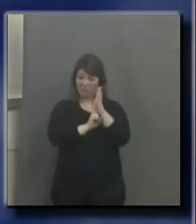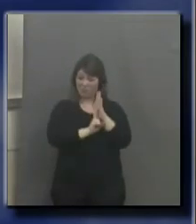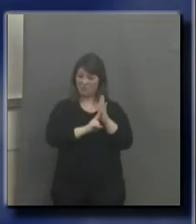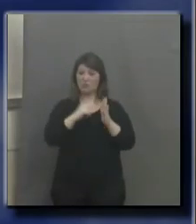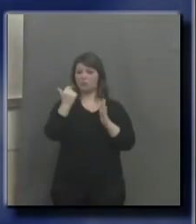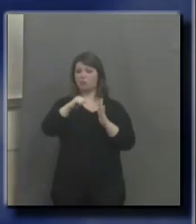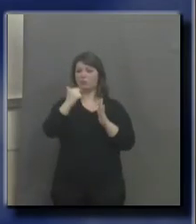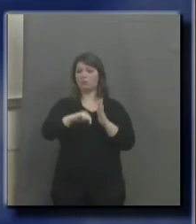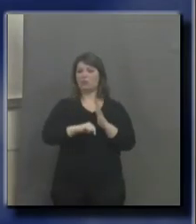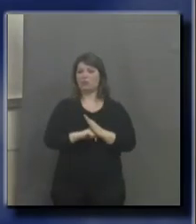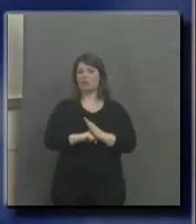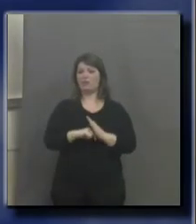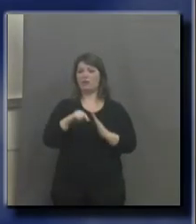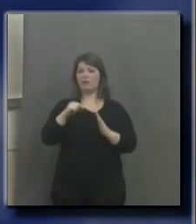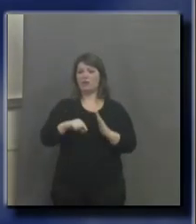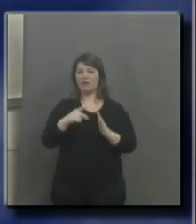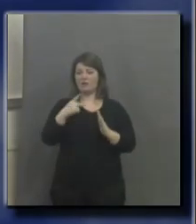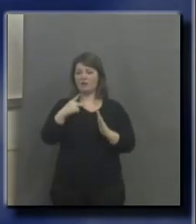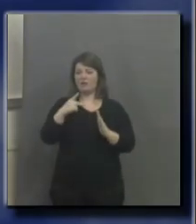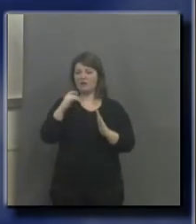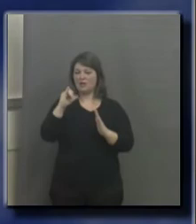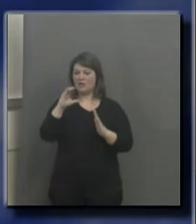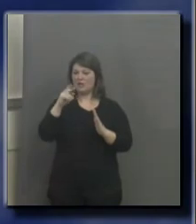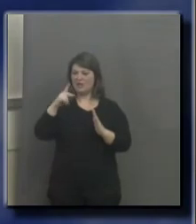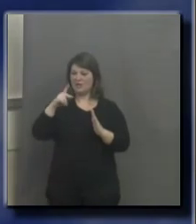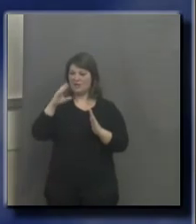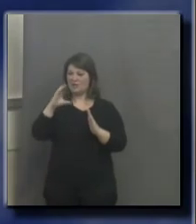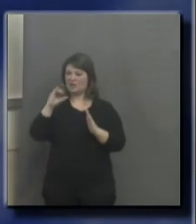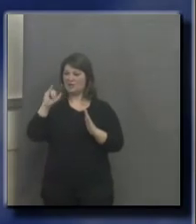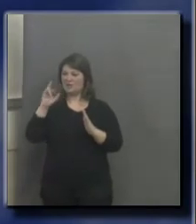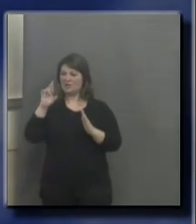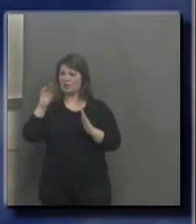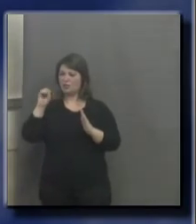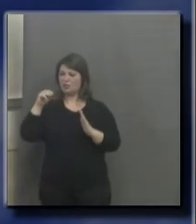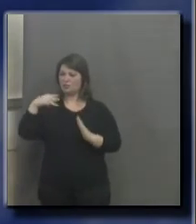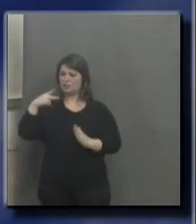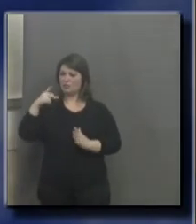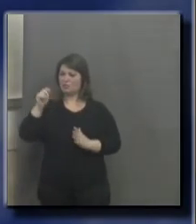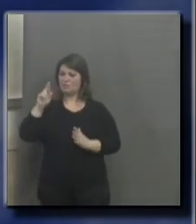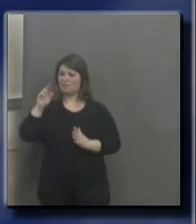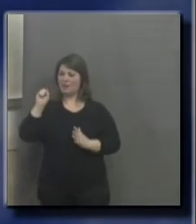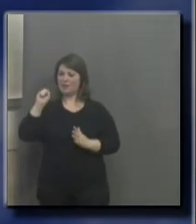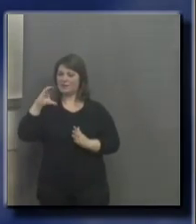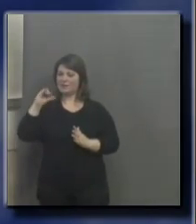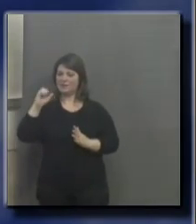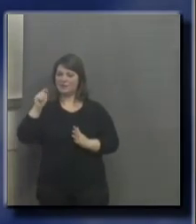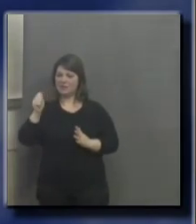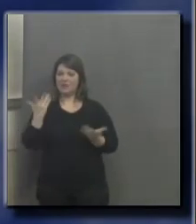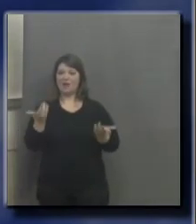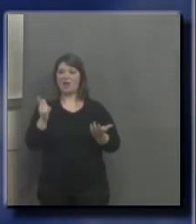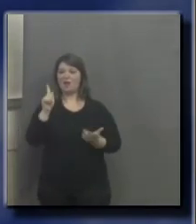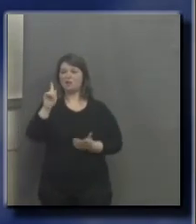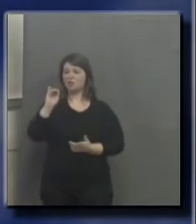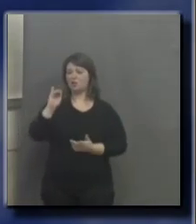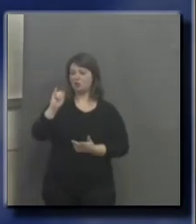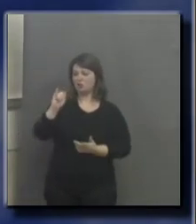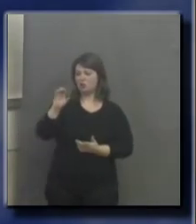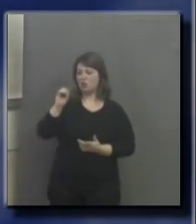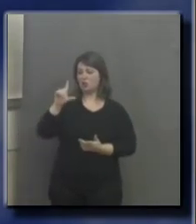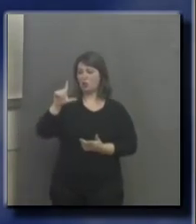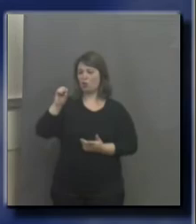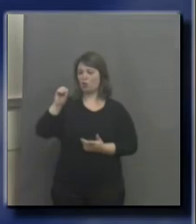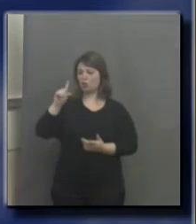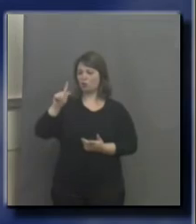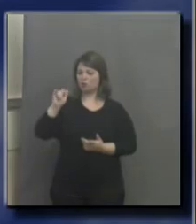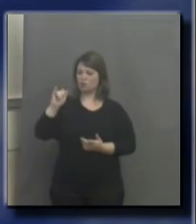regulamentadas, como a quiropraxia, como a naturologia, como a gerontologia, e que já estão